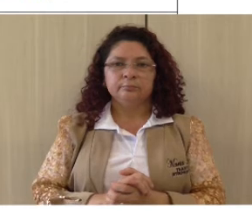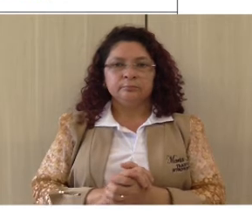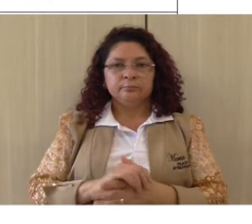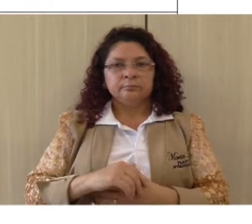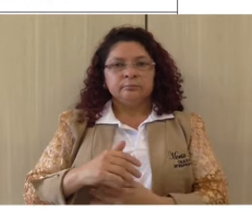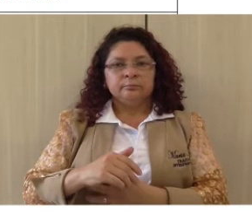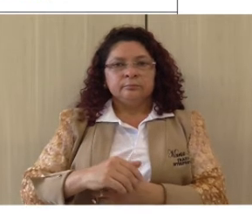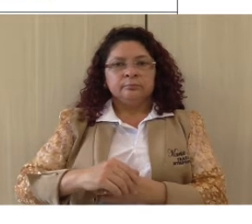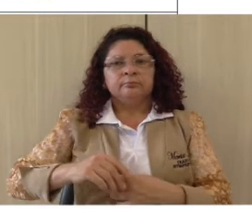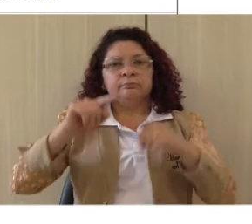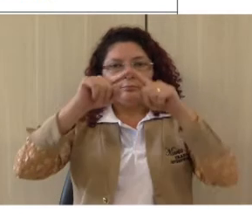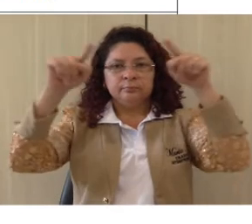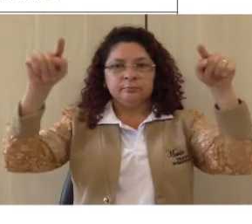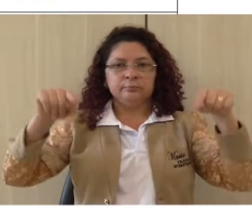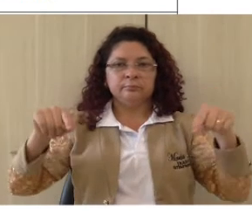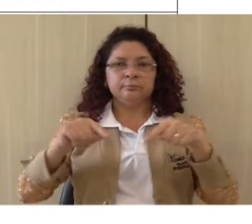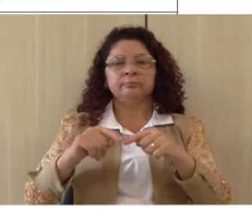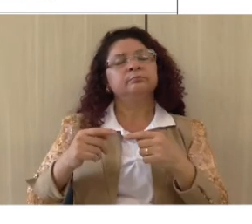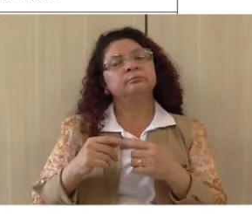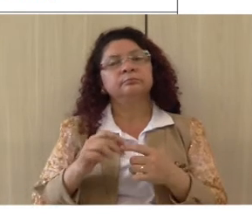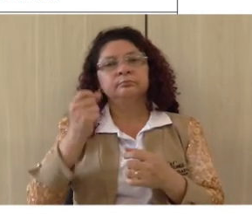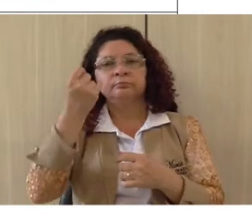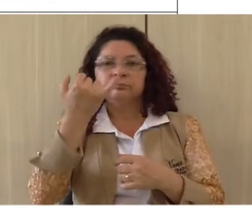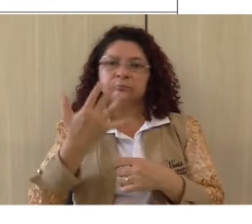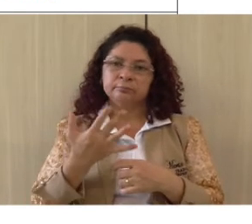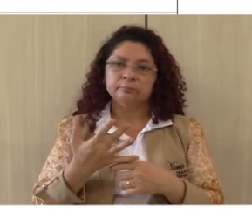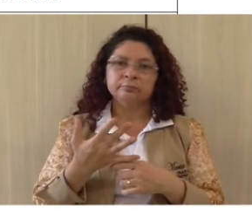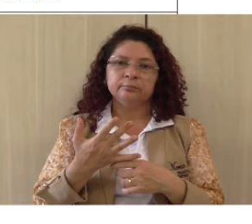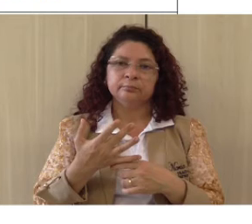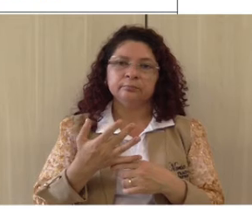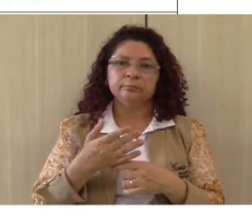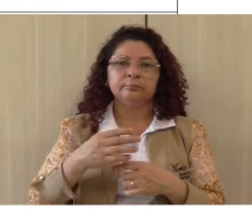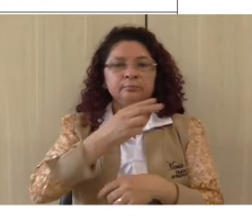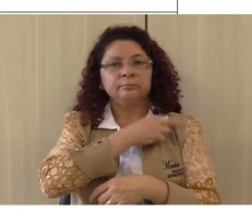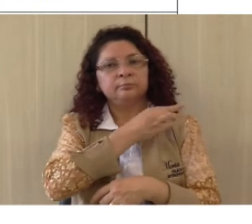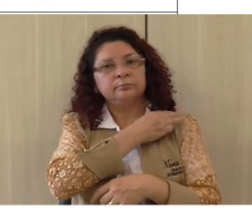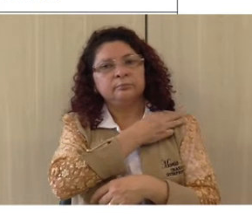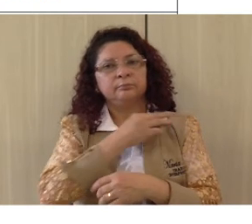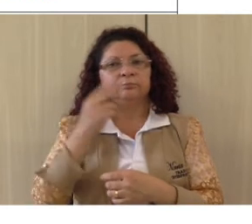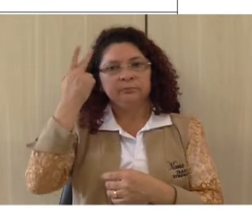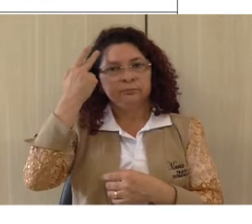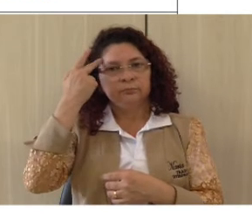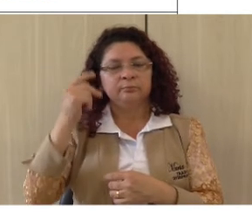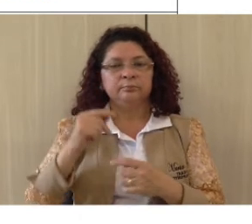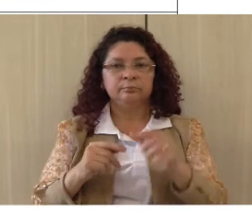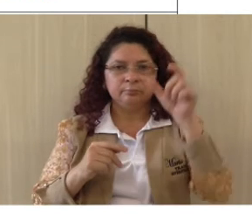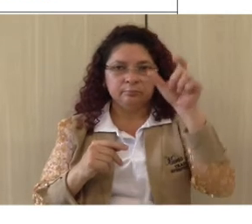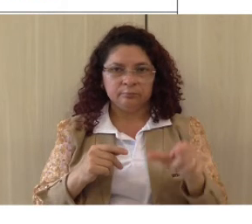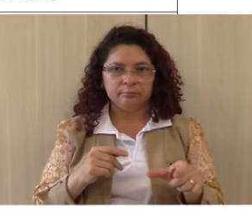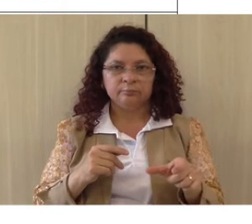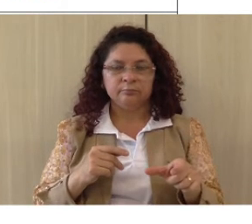Aqui nós temos uma tabela, cálculo para candidatos do ensino médio regular. Coluna 1,